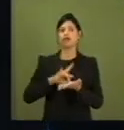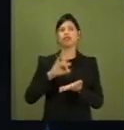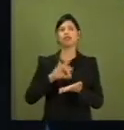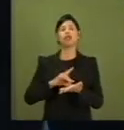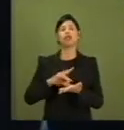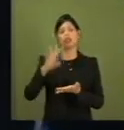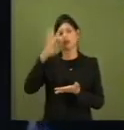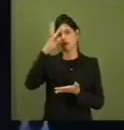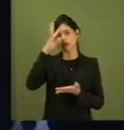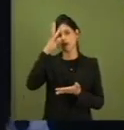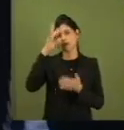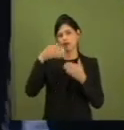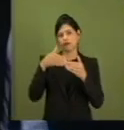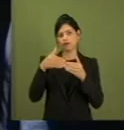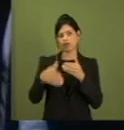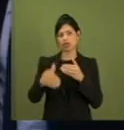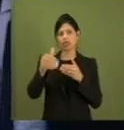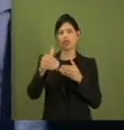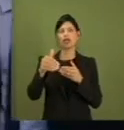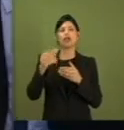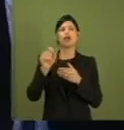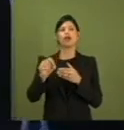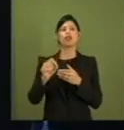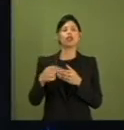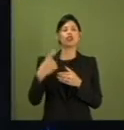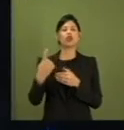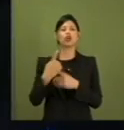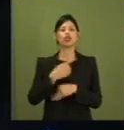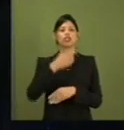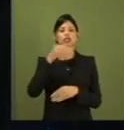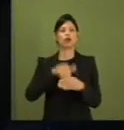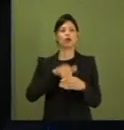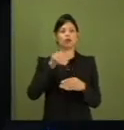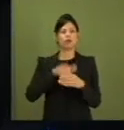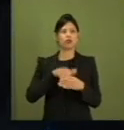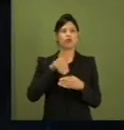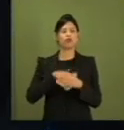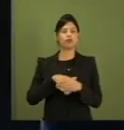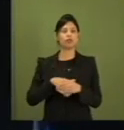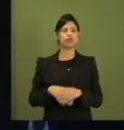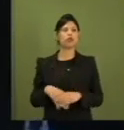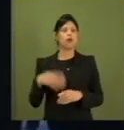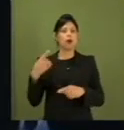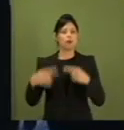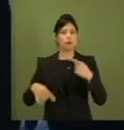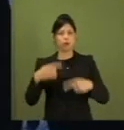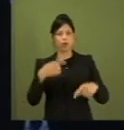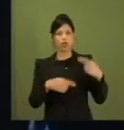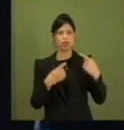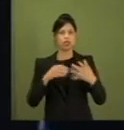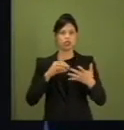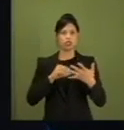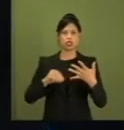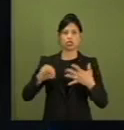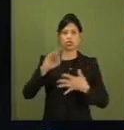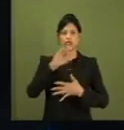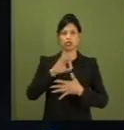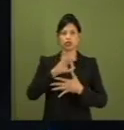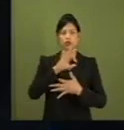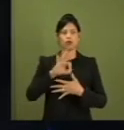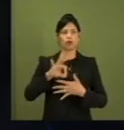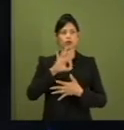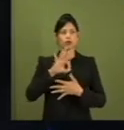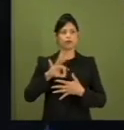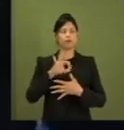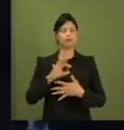quarta-feira, então, aquela comissão votar a política de cotas. Eu quero também dizer, senhor presidente,